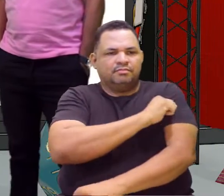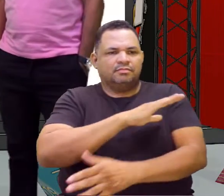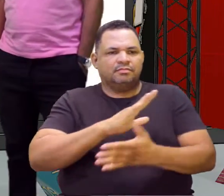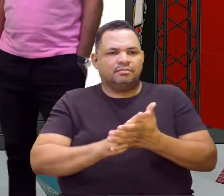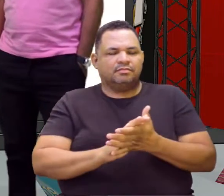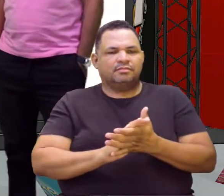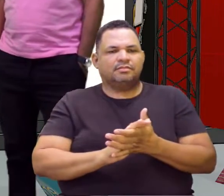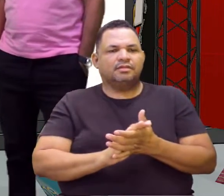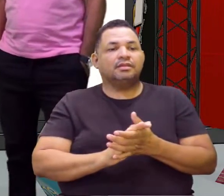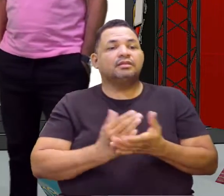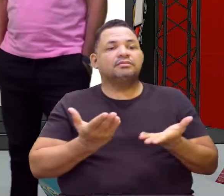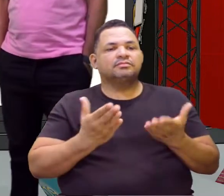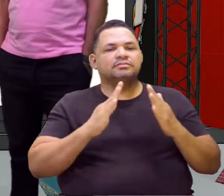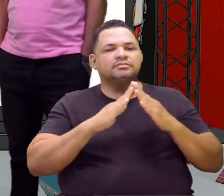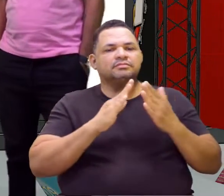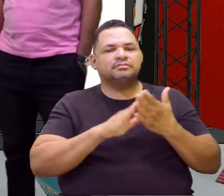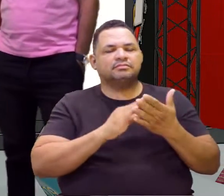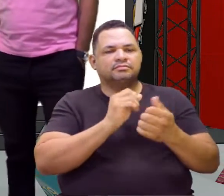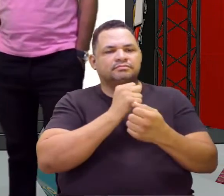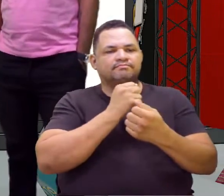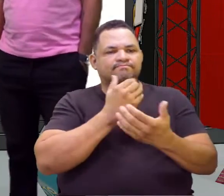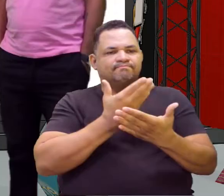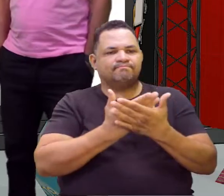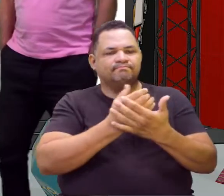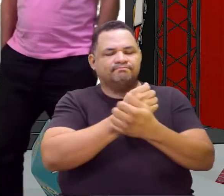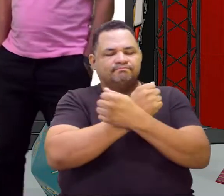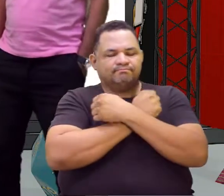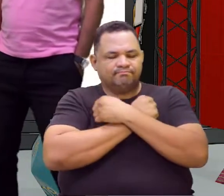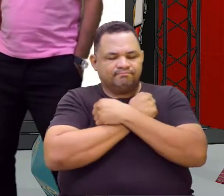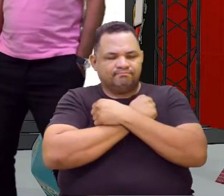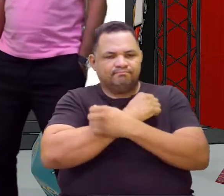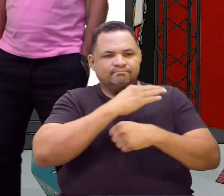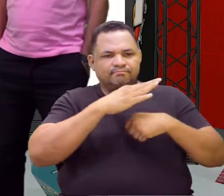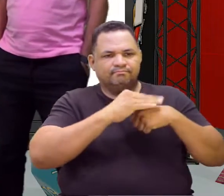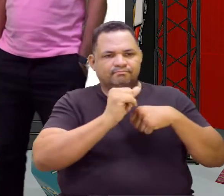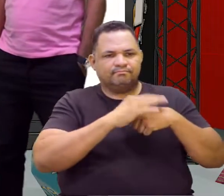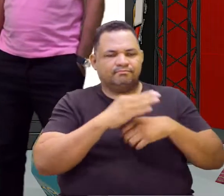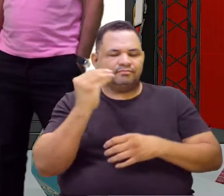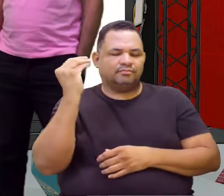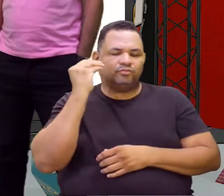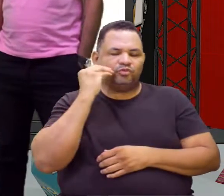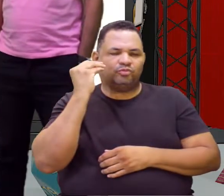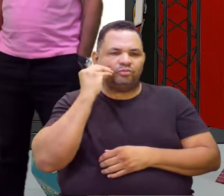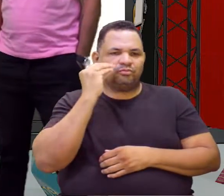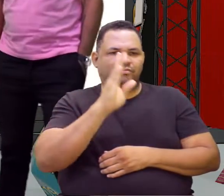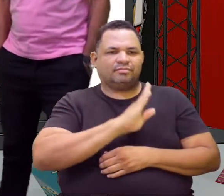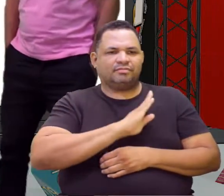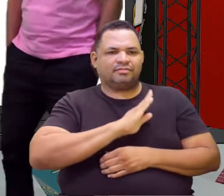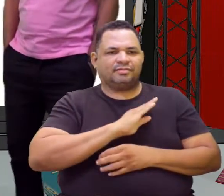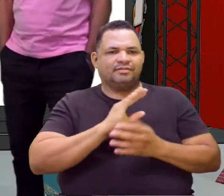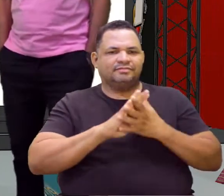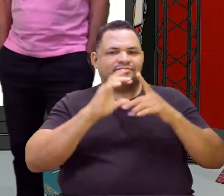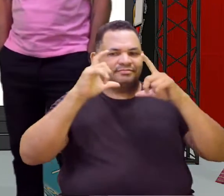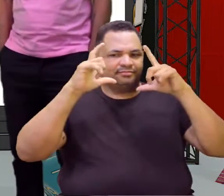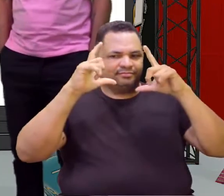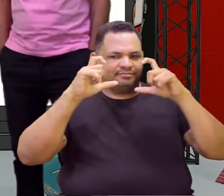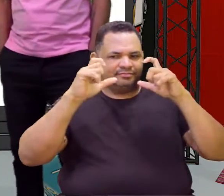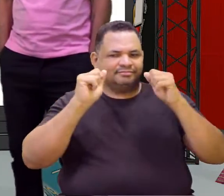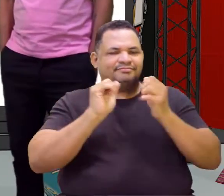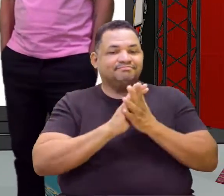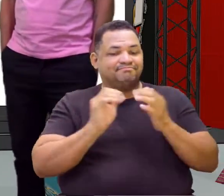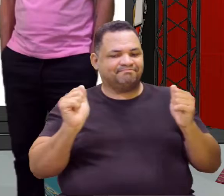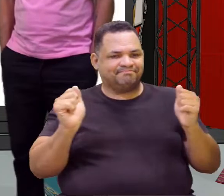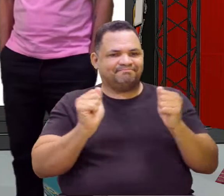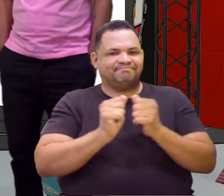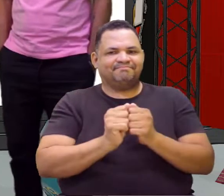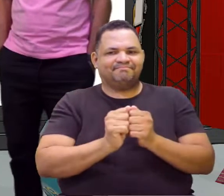da Oswaldo Piana, fica aqui o nosso abraço, o nosso carinho e o nosso beijo no coração. Vamos fazer uma fotinho? Bora. Professor Sami juntos, vamos lá, todo